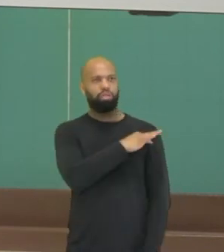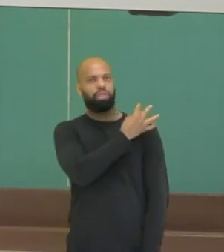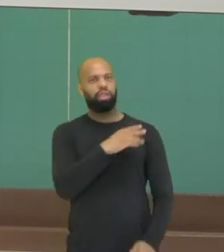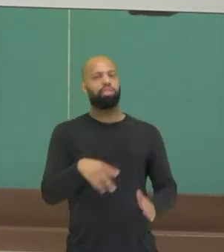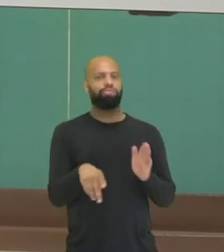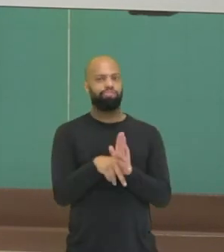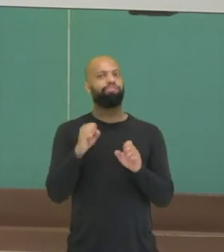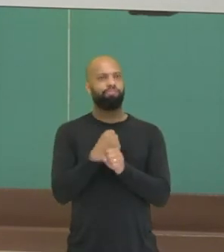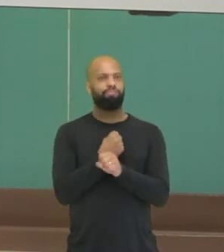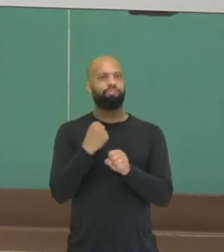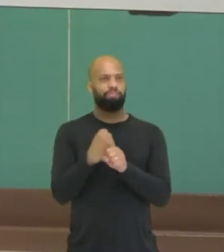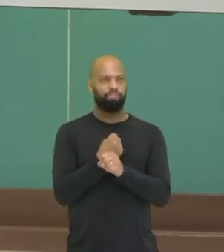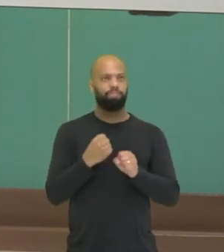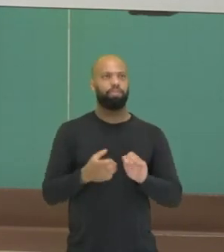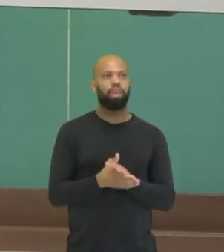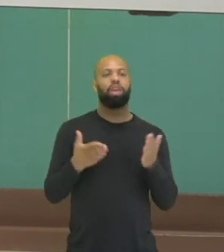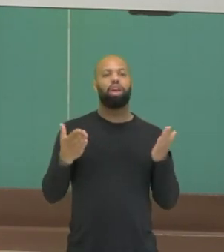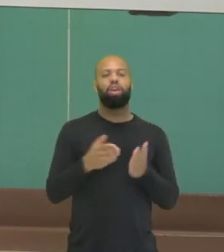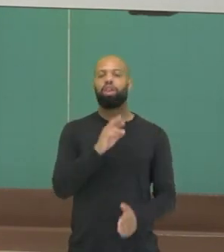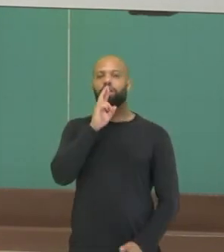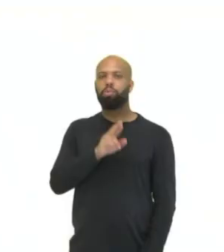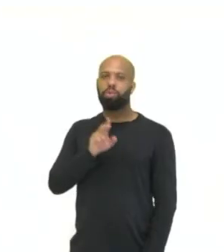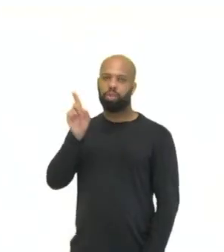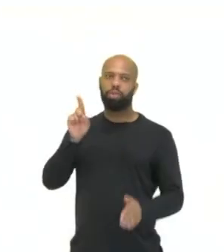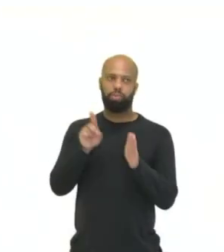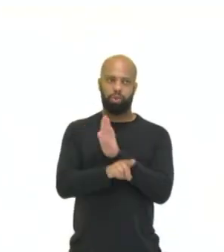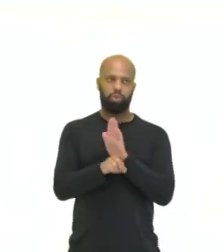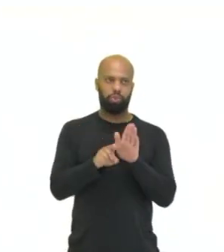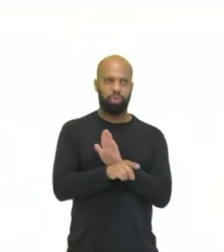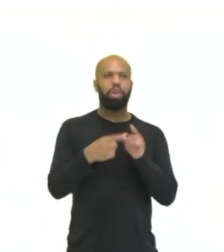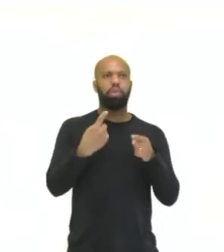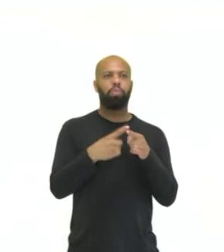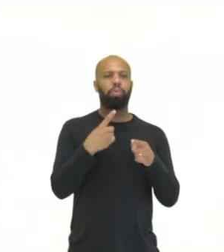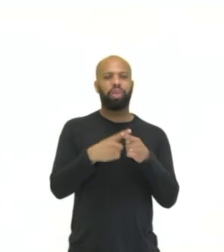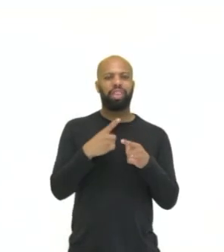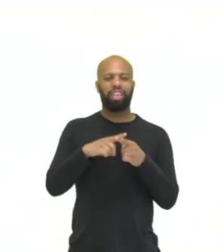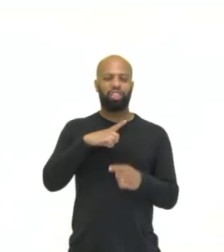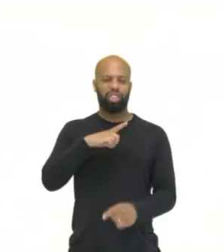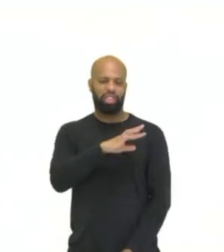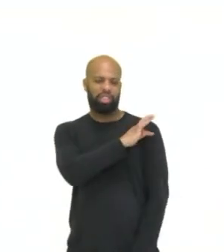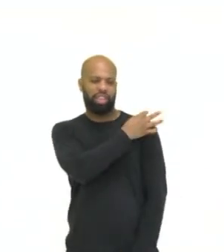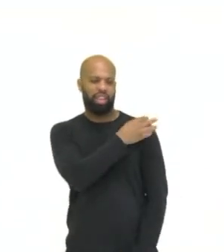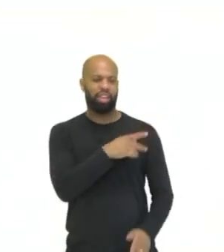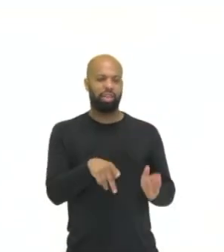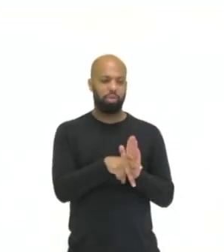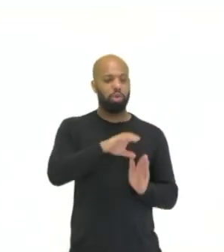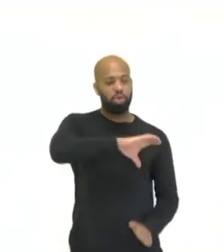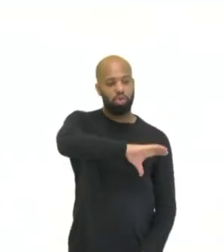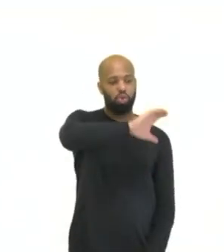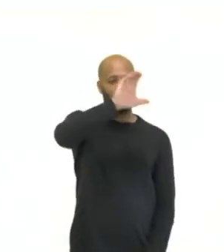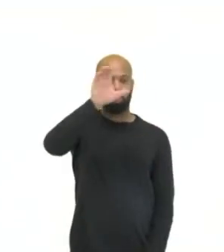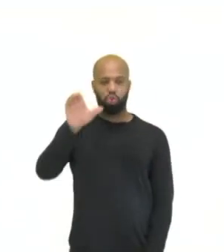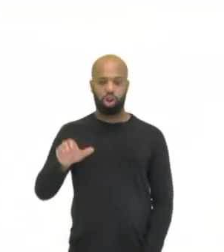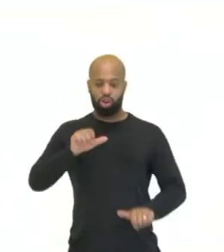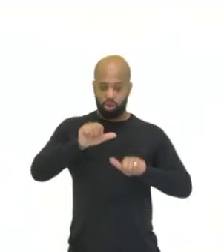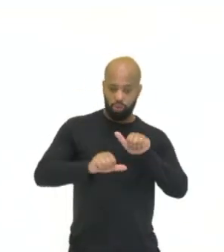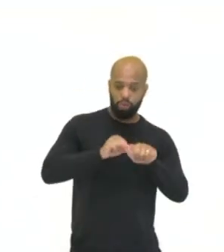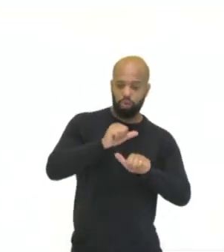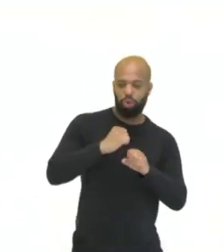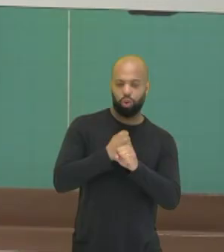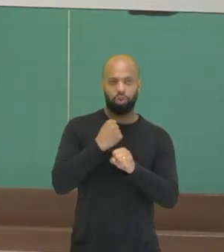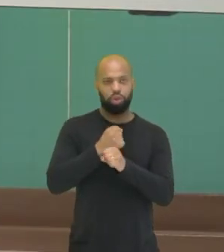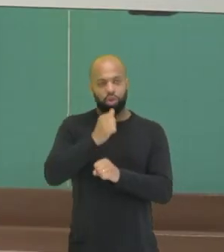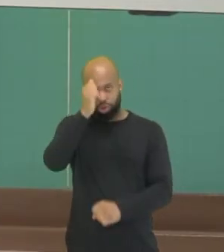construção disso. Vamos resolver? Por que a técnica etrusca de edificação em arco revolucionou as construções romanas